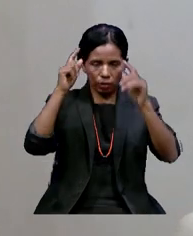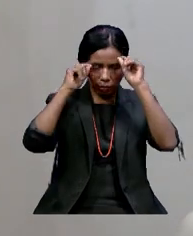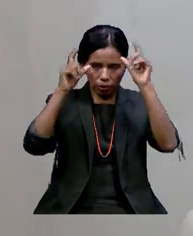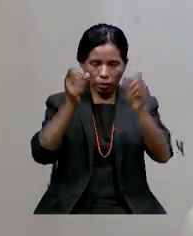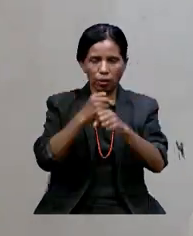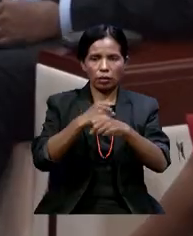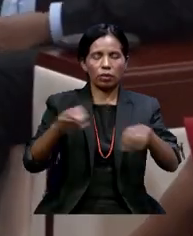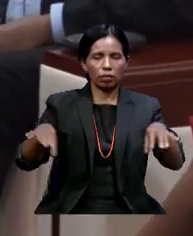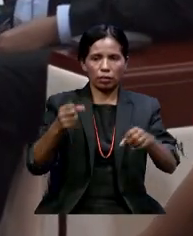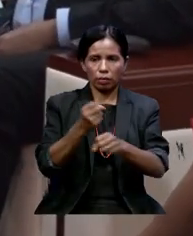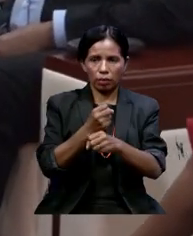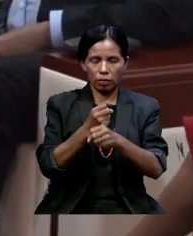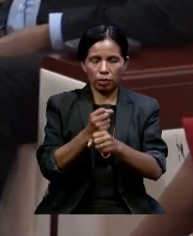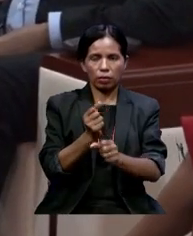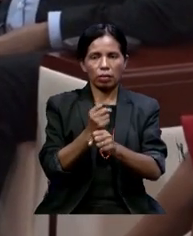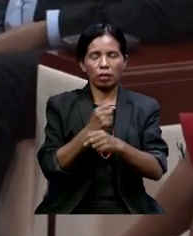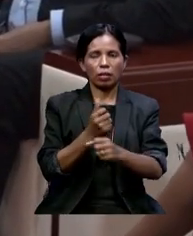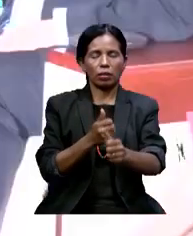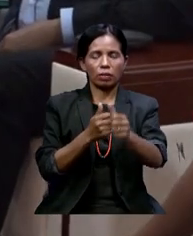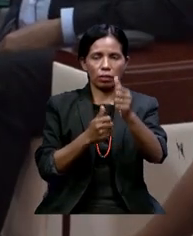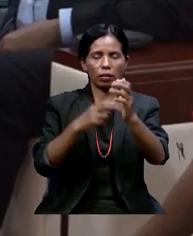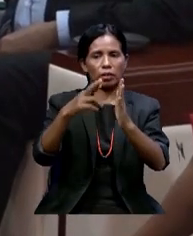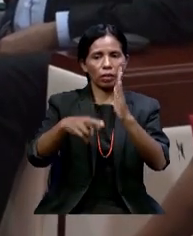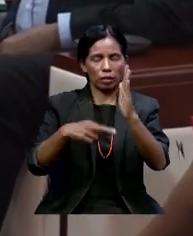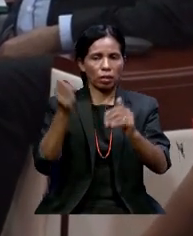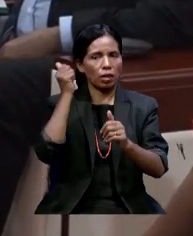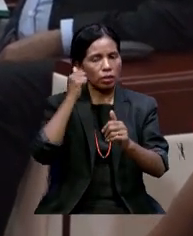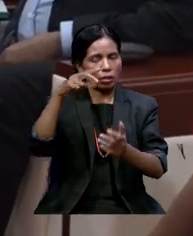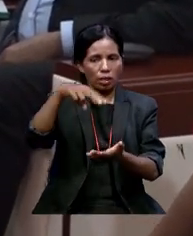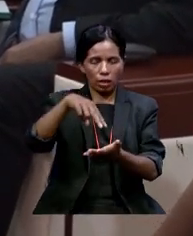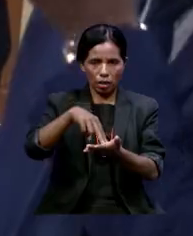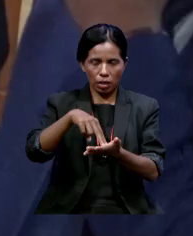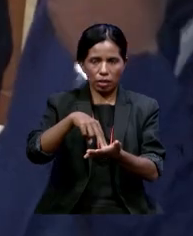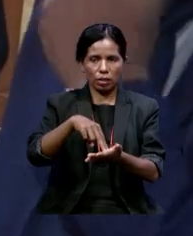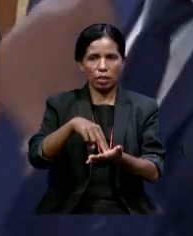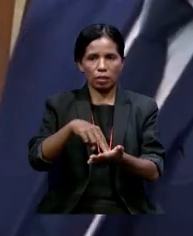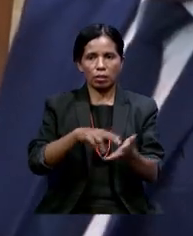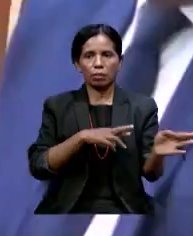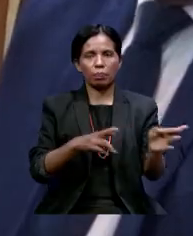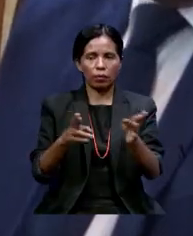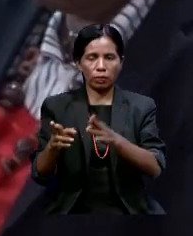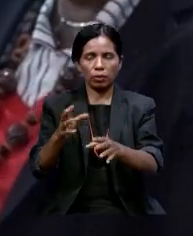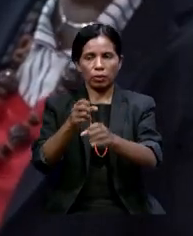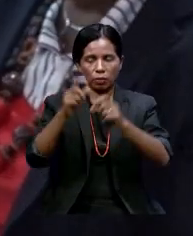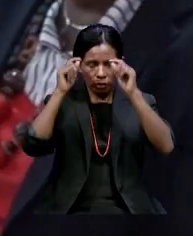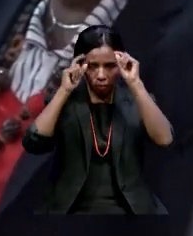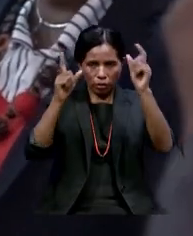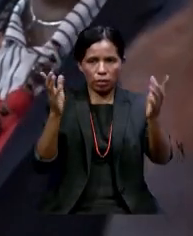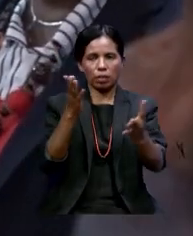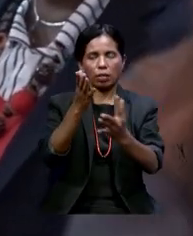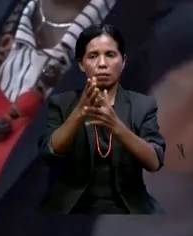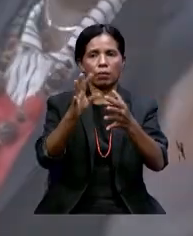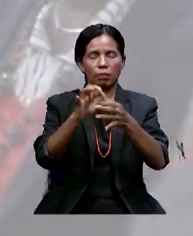halona esforço makas ho dilautuir roteiro nebe ASEAN establece. Tamane sira pronto simu Timor-Leste sai membro pleno